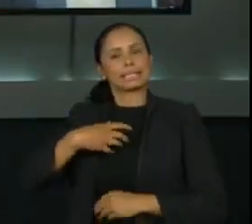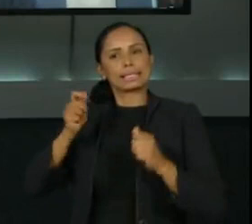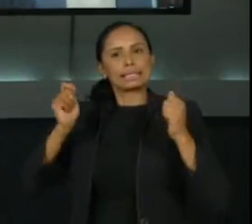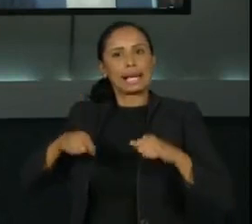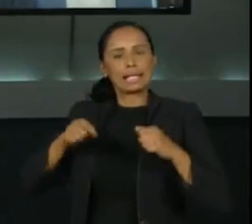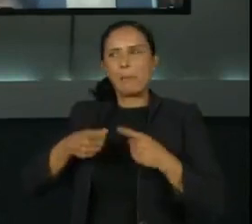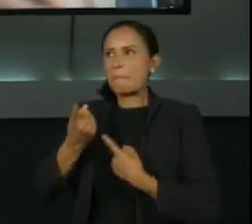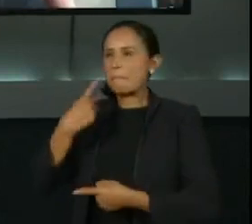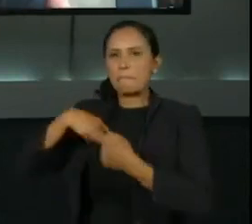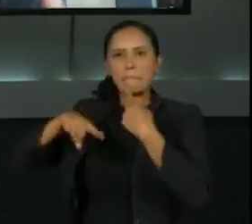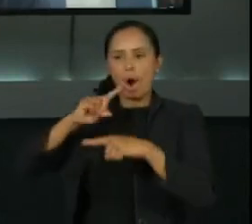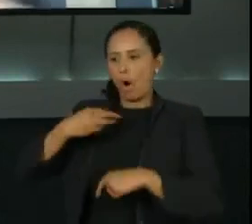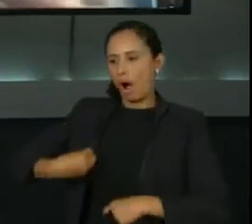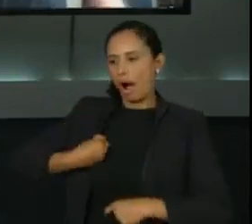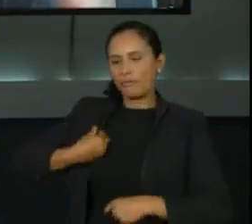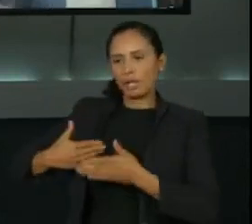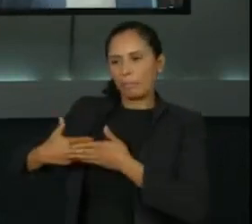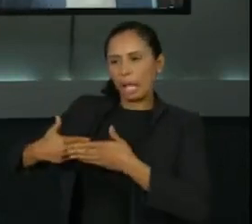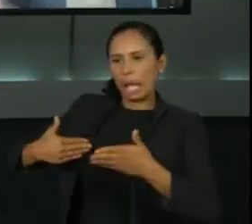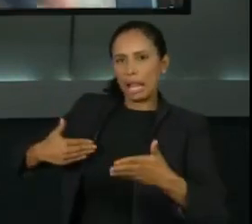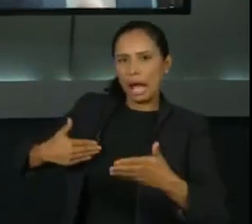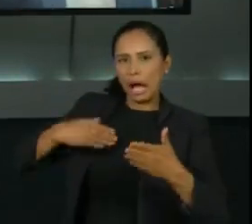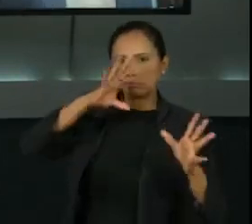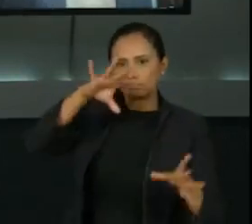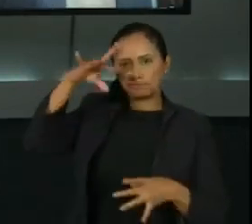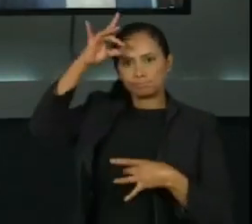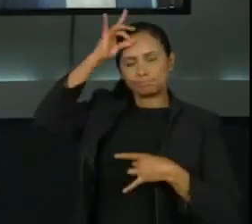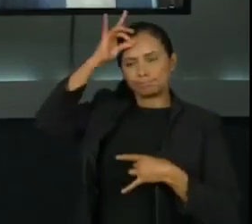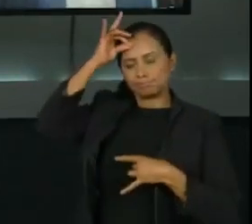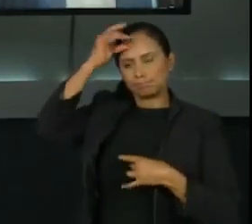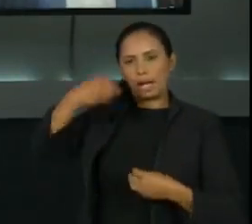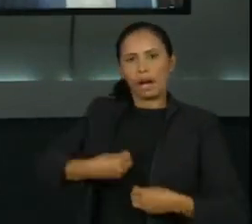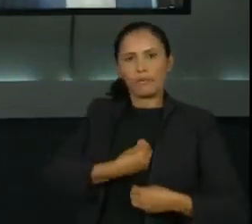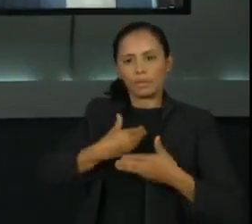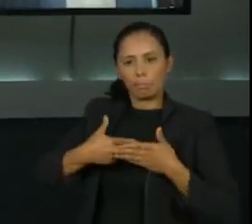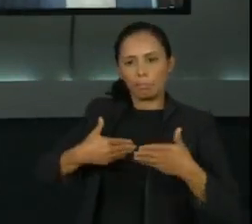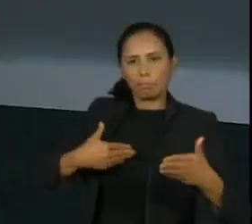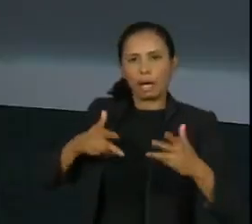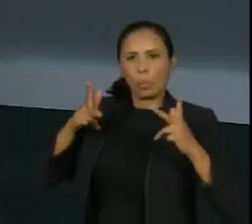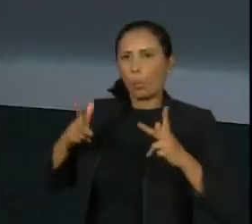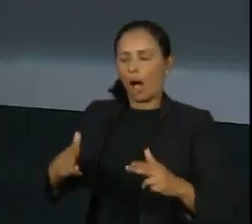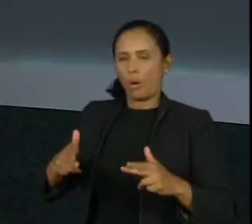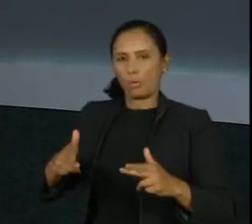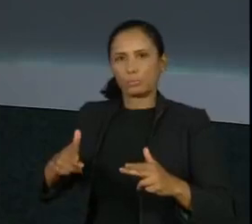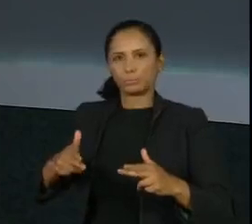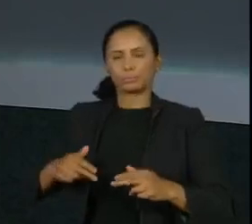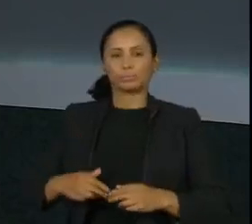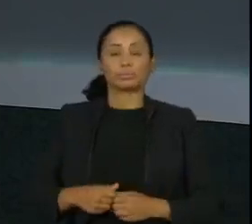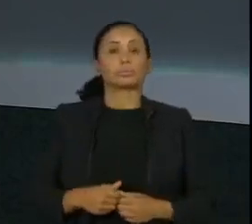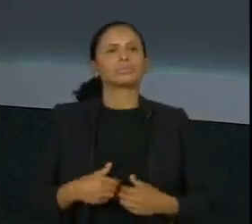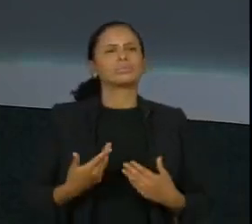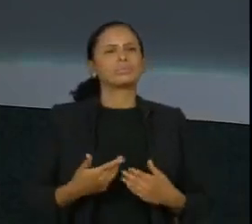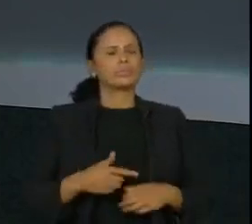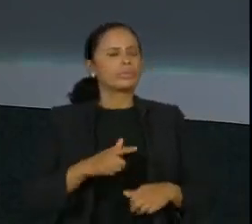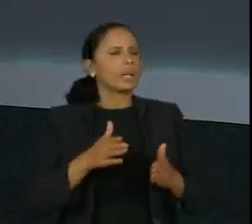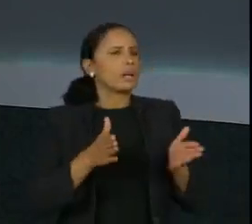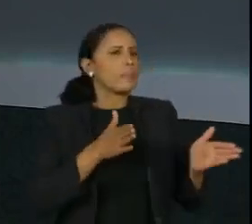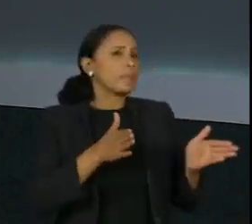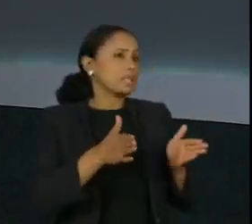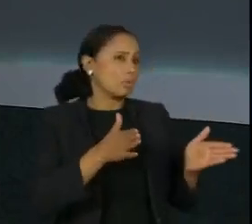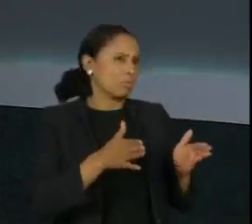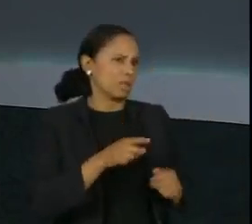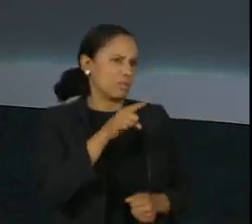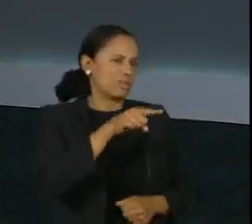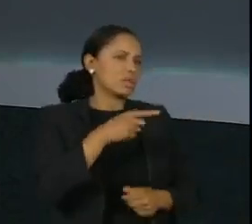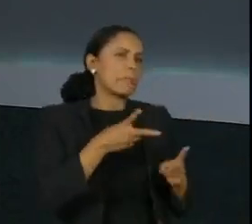minha própria vida para aquela vida fictícia que eu estou construindo, digamos assim. Neste momento atual, o que